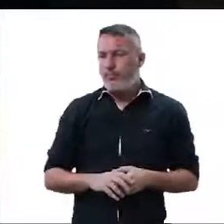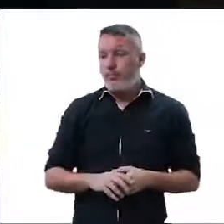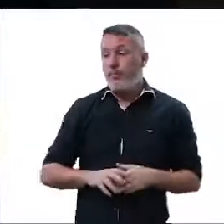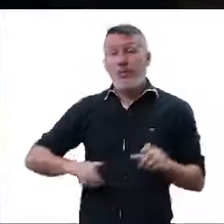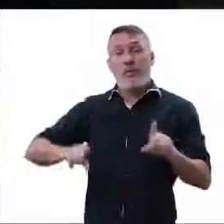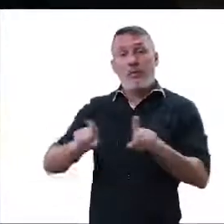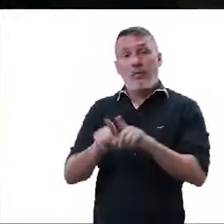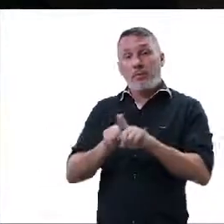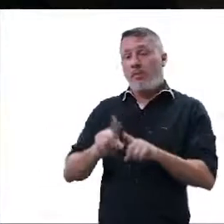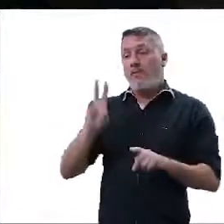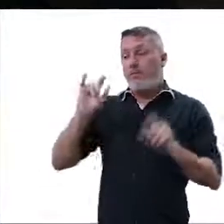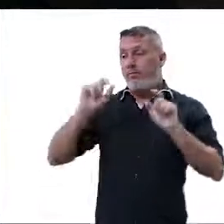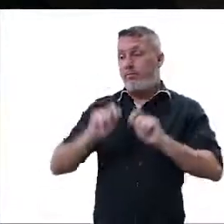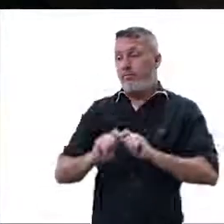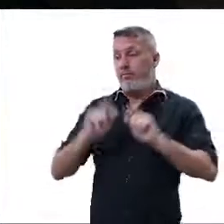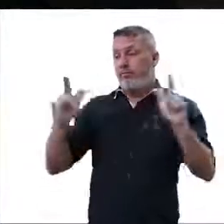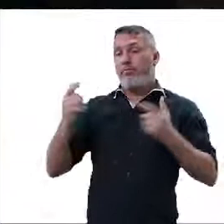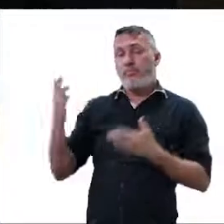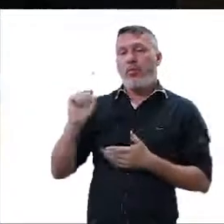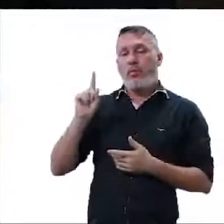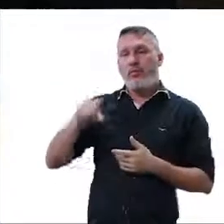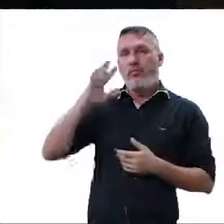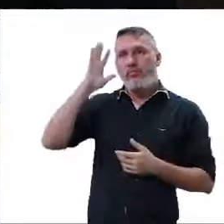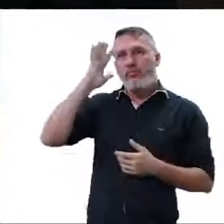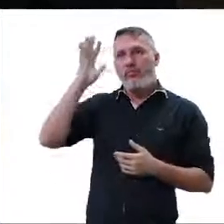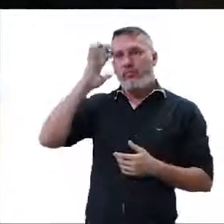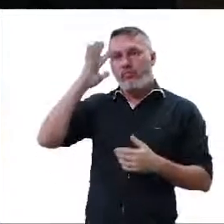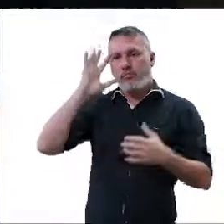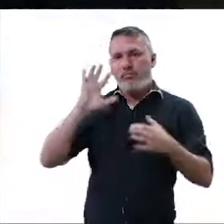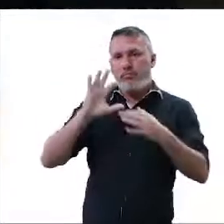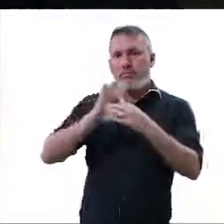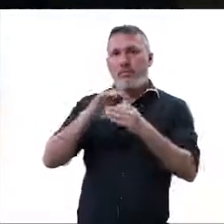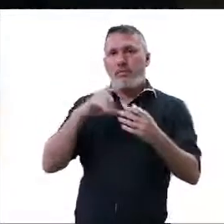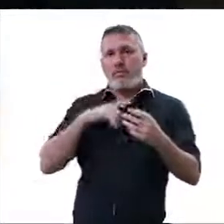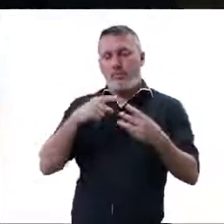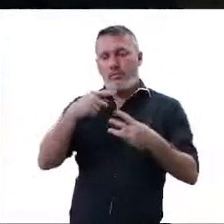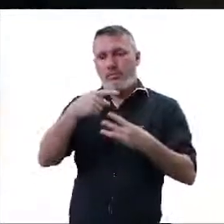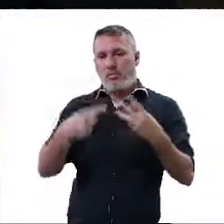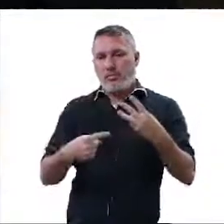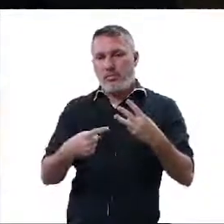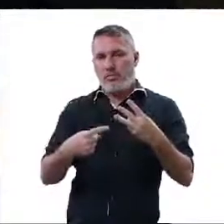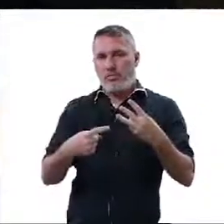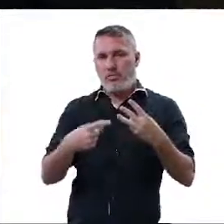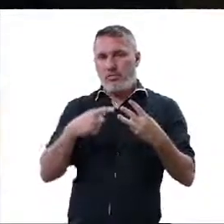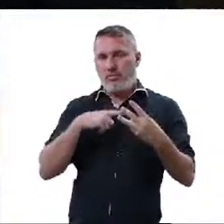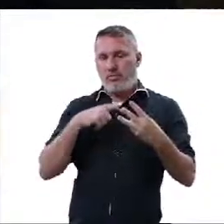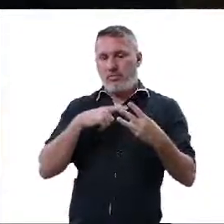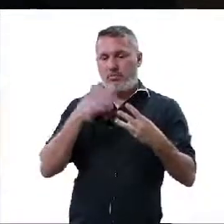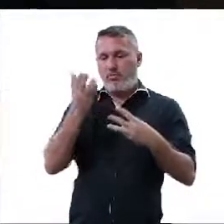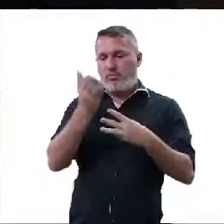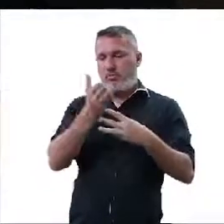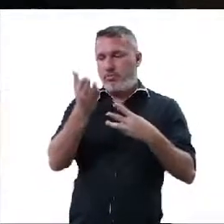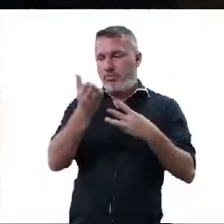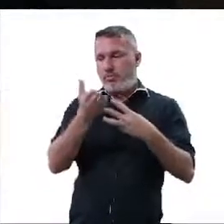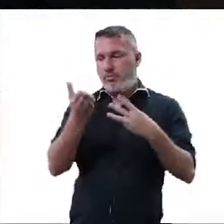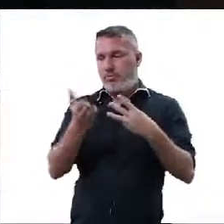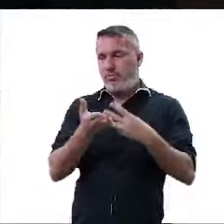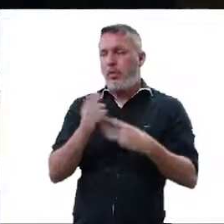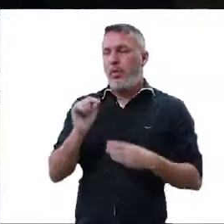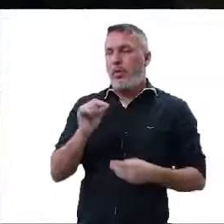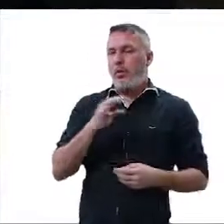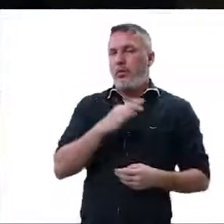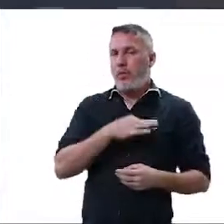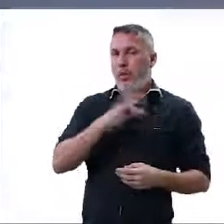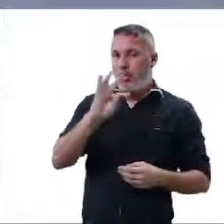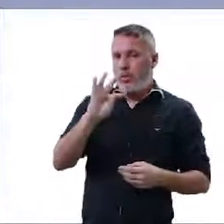aqui o seu pensamento a partir de 3 parâmetros: o estágio teológico,